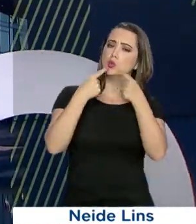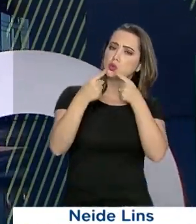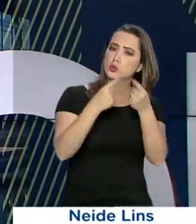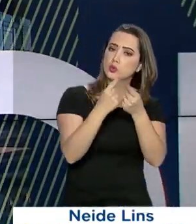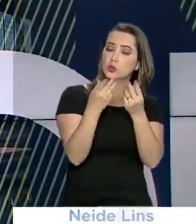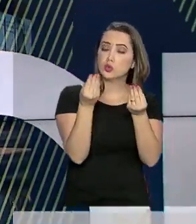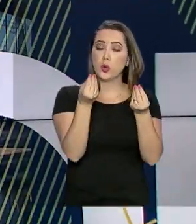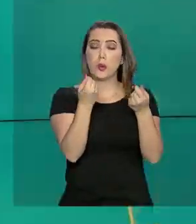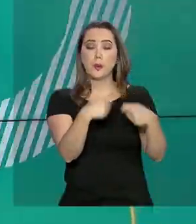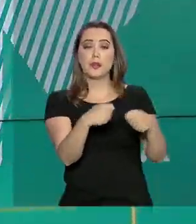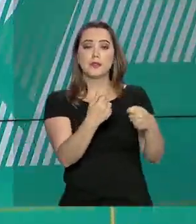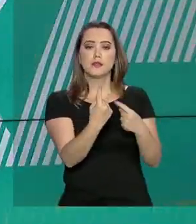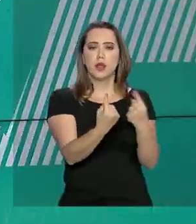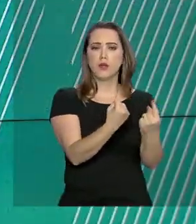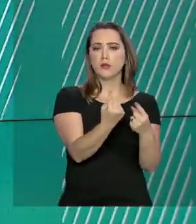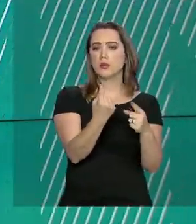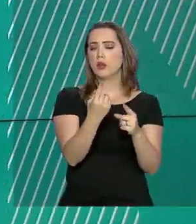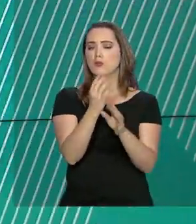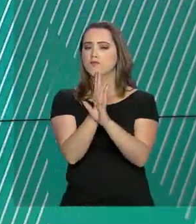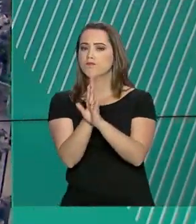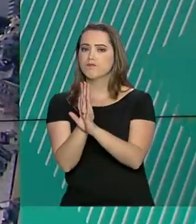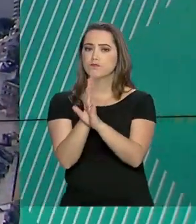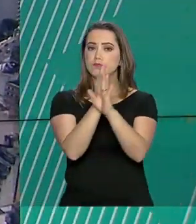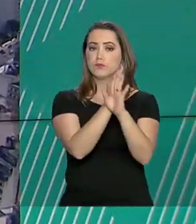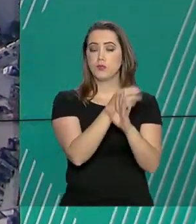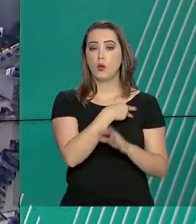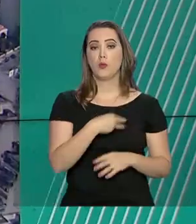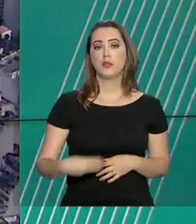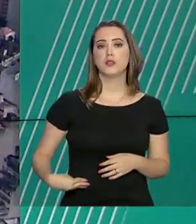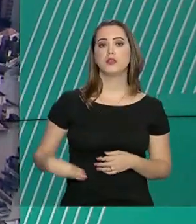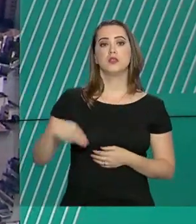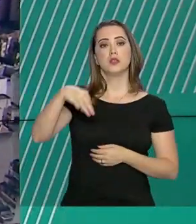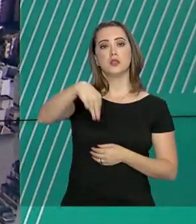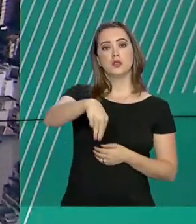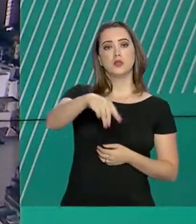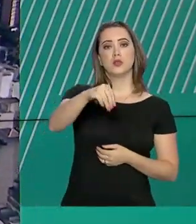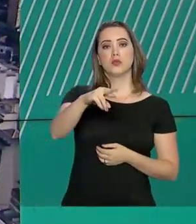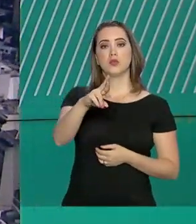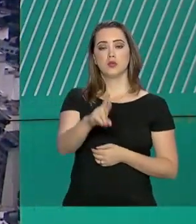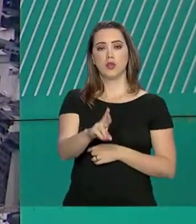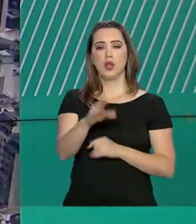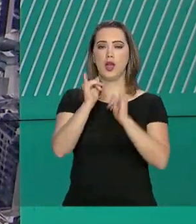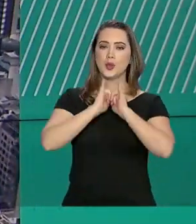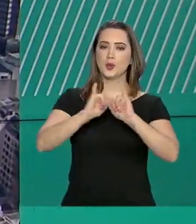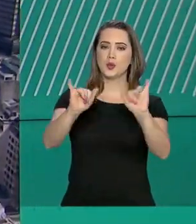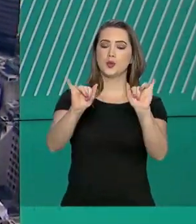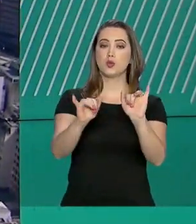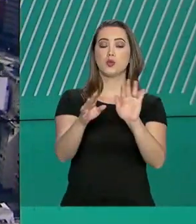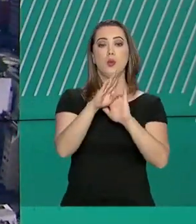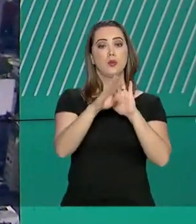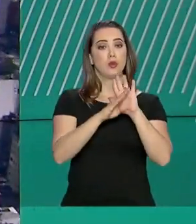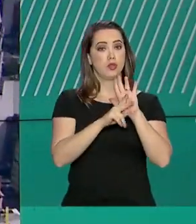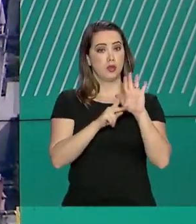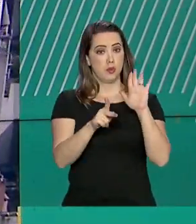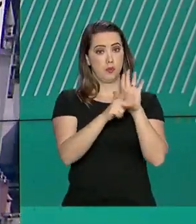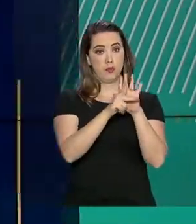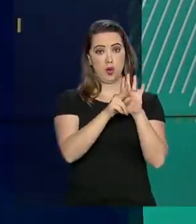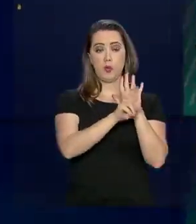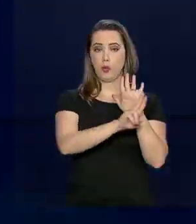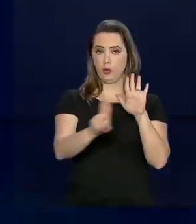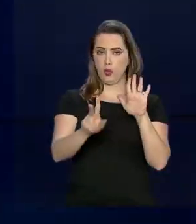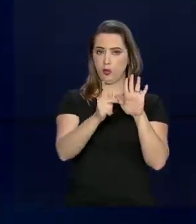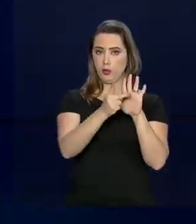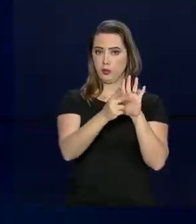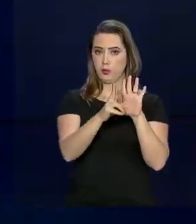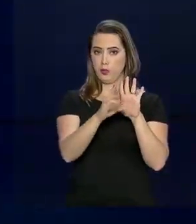das cidades. O ministro do Desenvolvimento Regional, Gustavo Canuto, anunciou o ProCidades, um programa para facilitar o